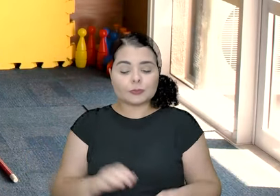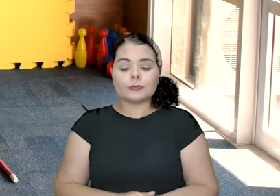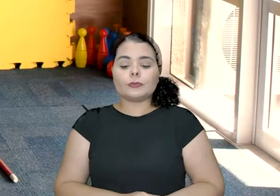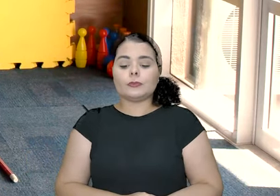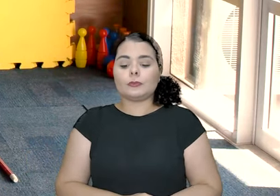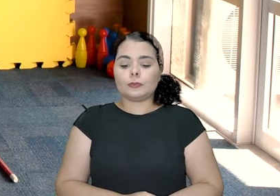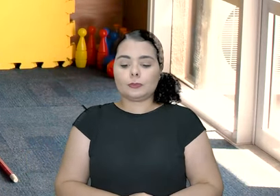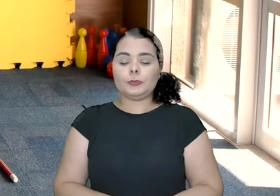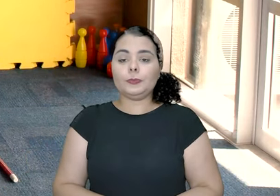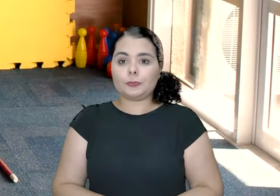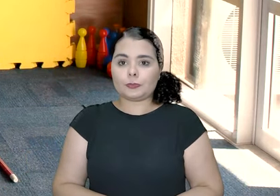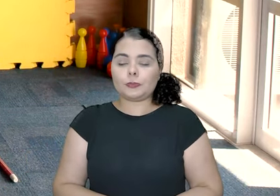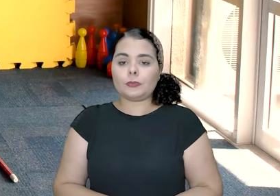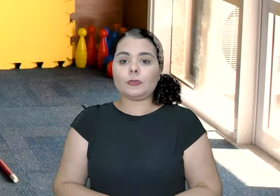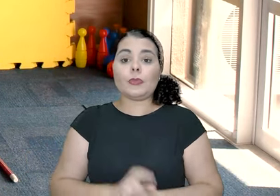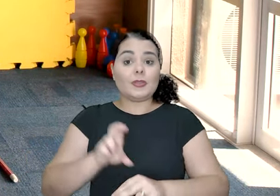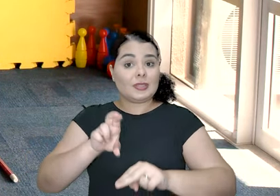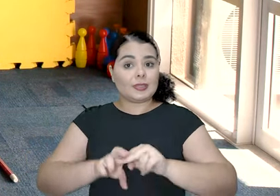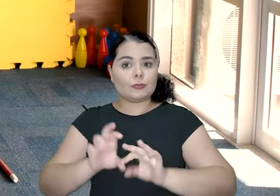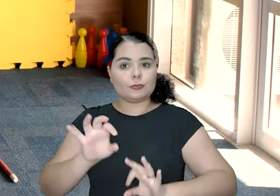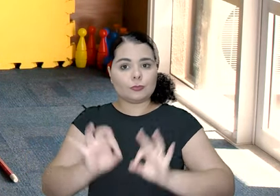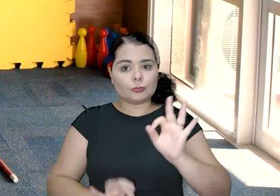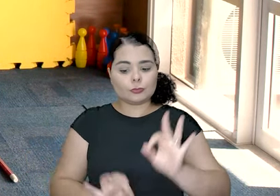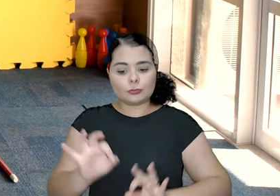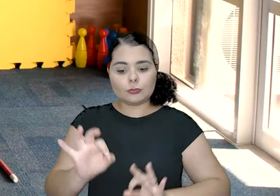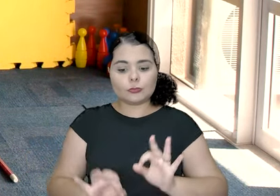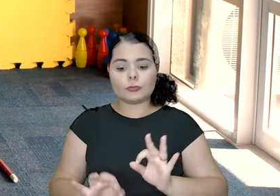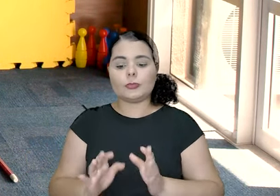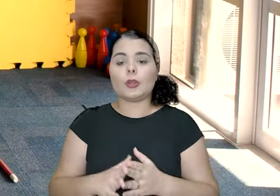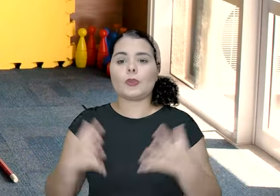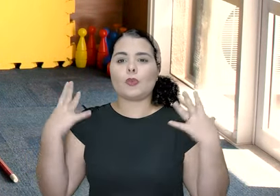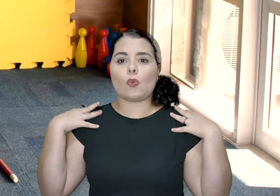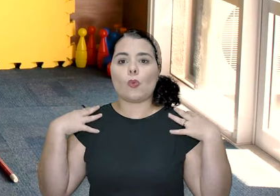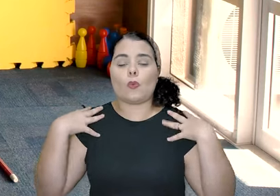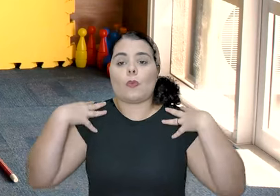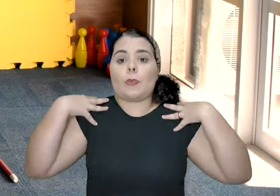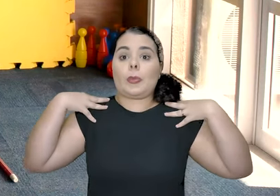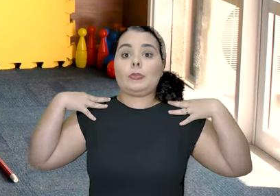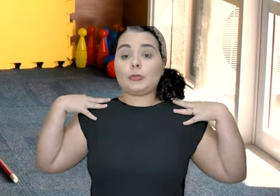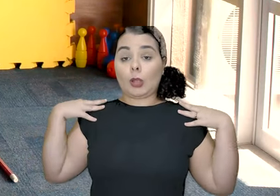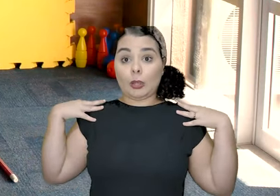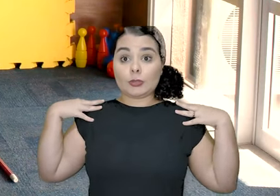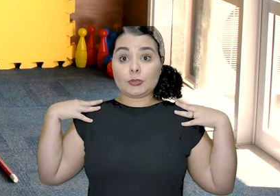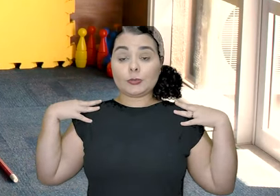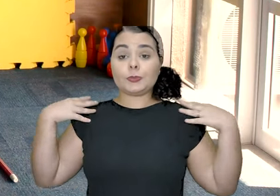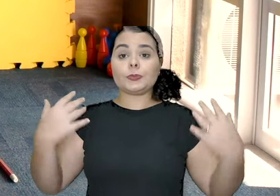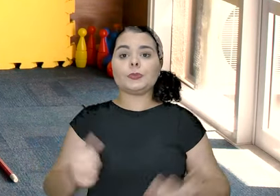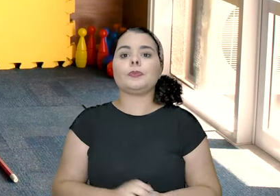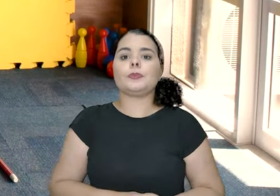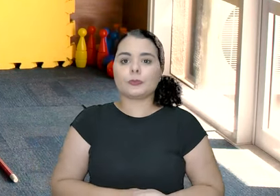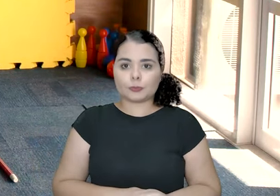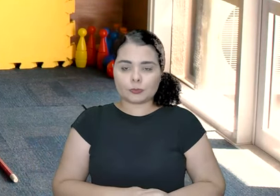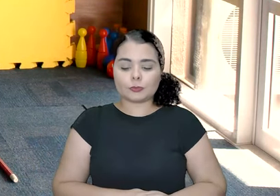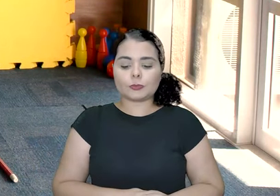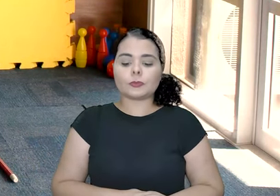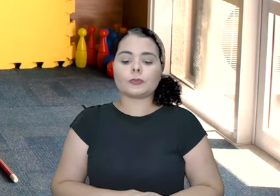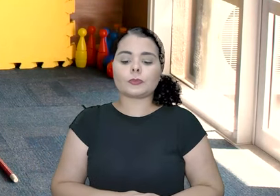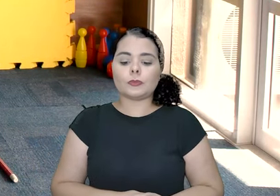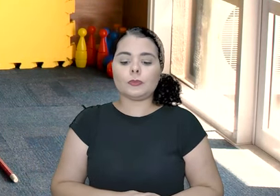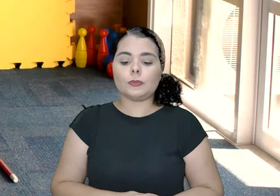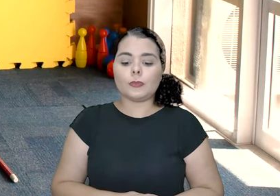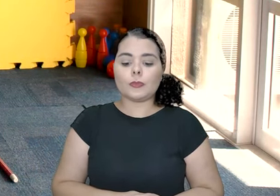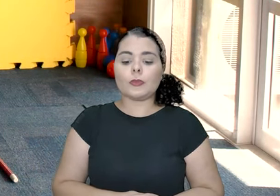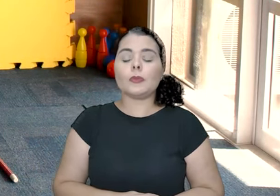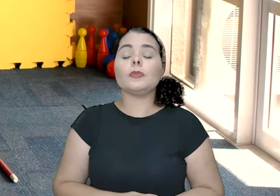sentados, posicionados, ombros para trás, bem forte, braço